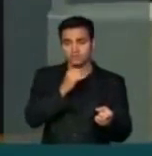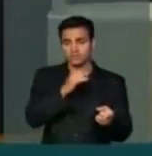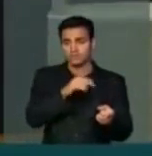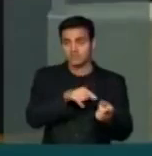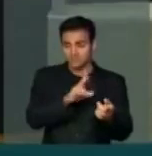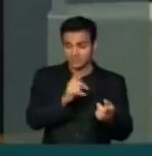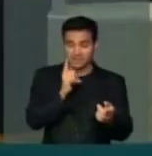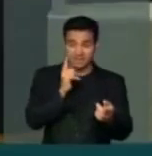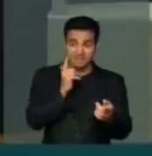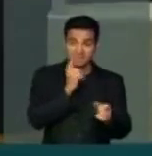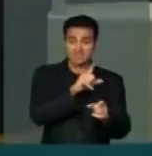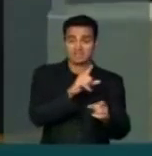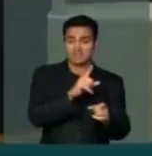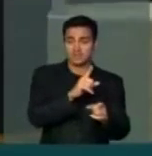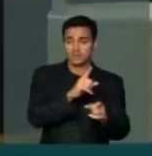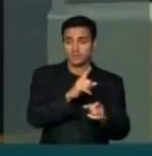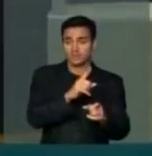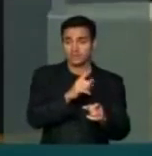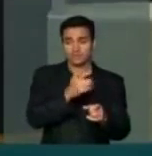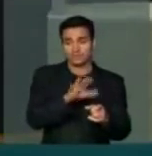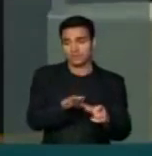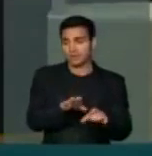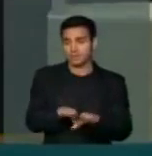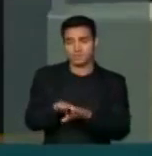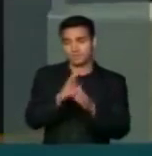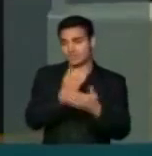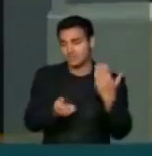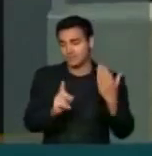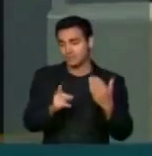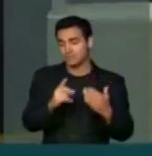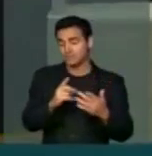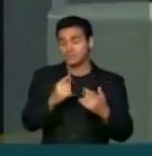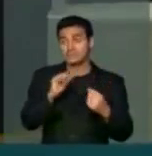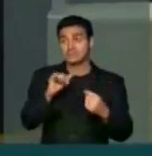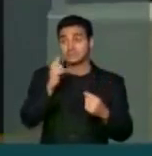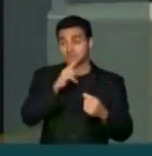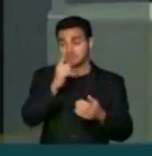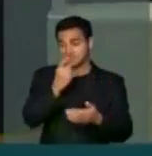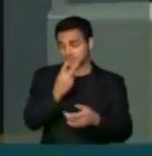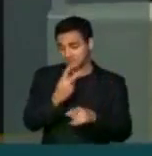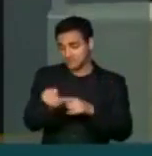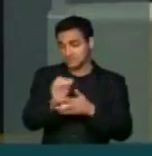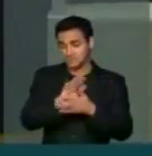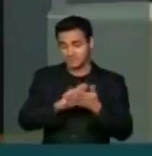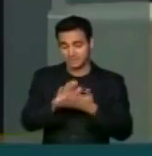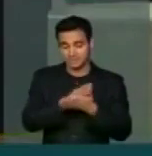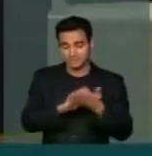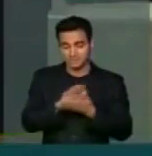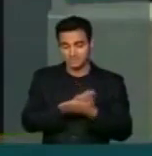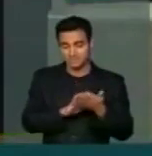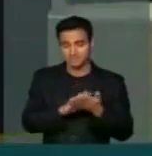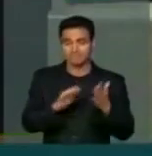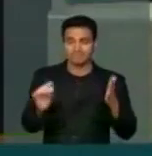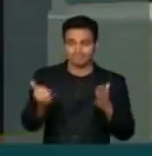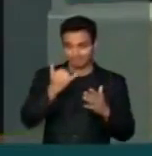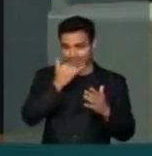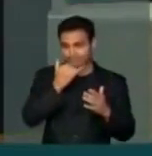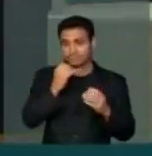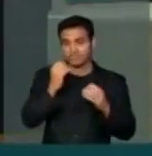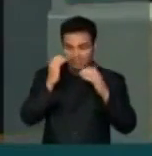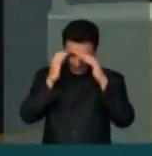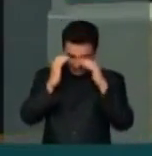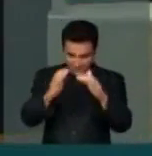mais, aliás, nem que empate, quanto mais que venceu. Isso aqui é o pronunciamento de seu Lunga. Eu vou, com todo respeito à